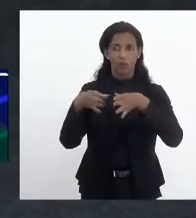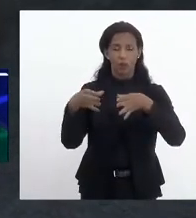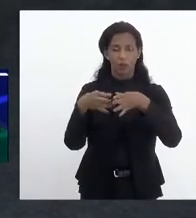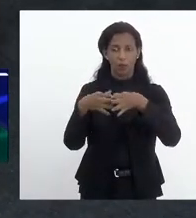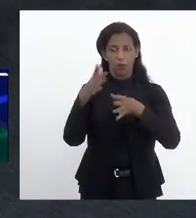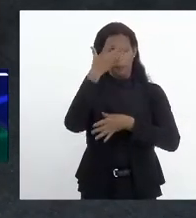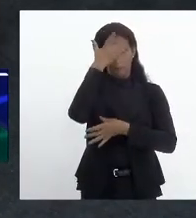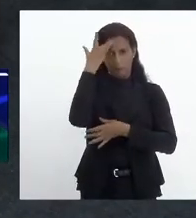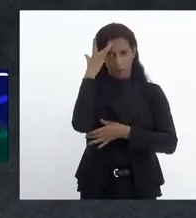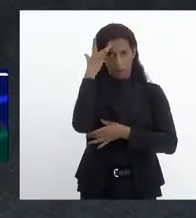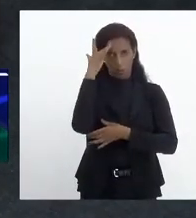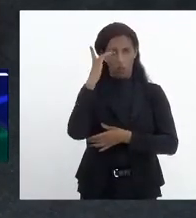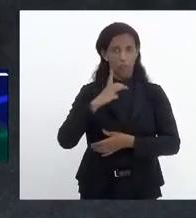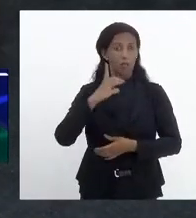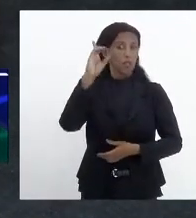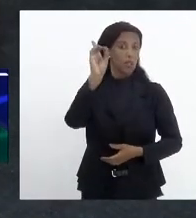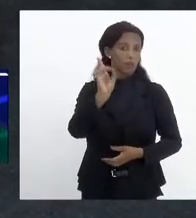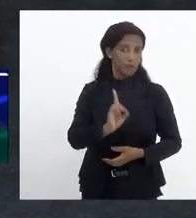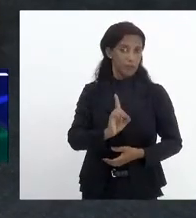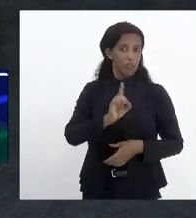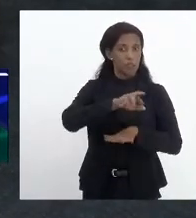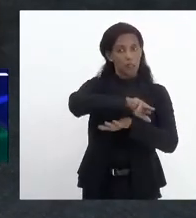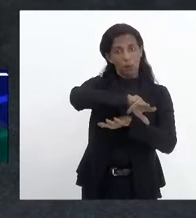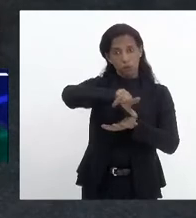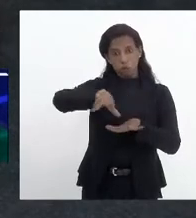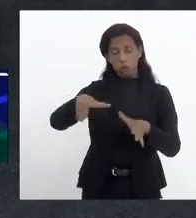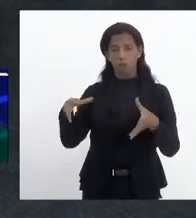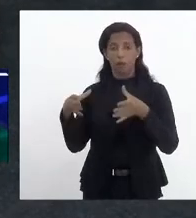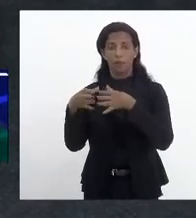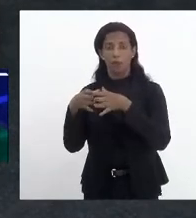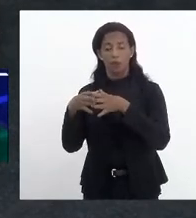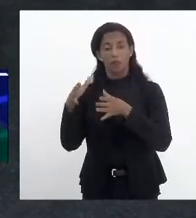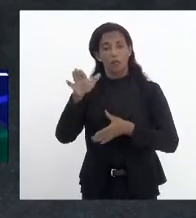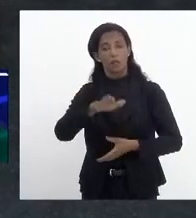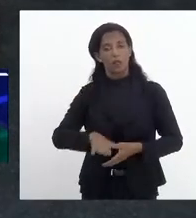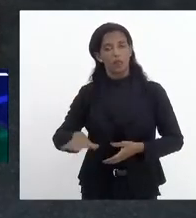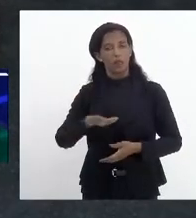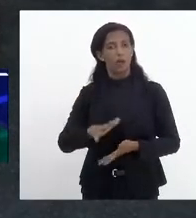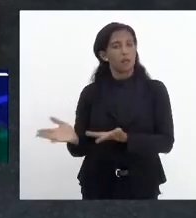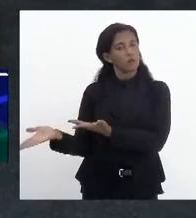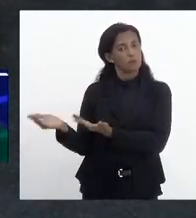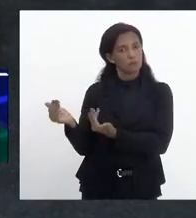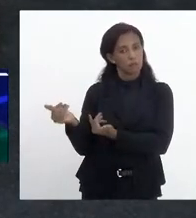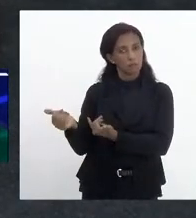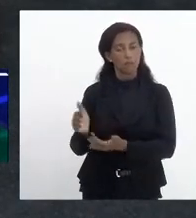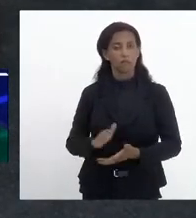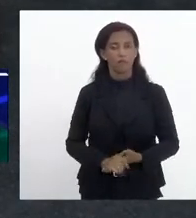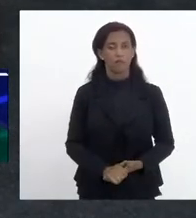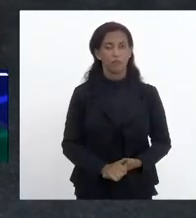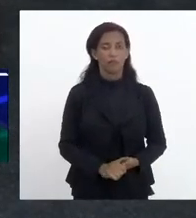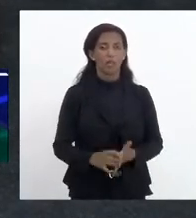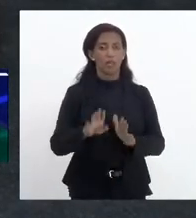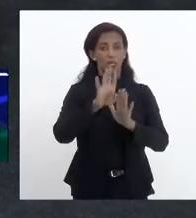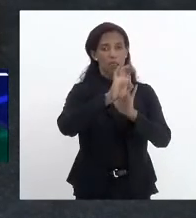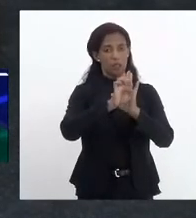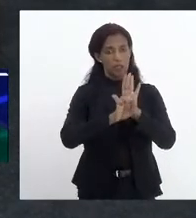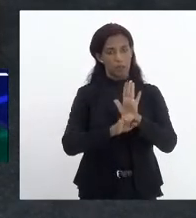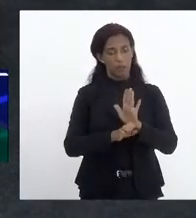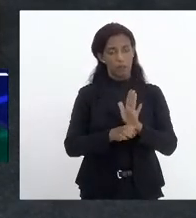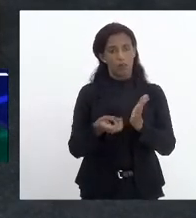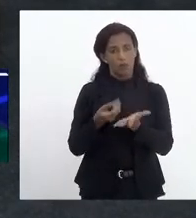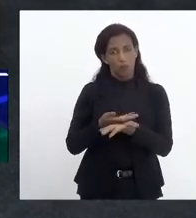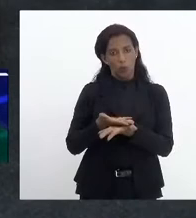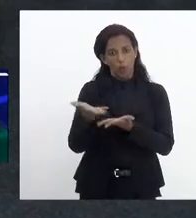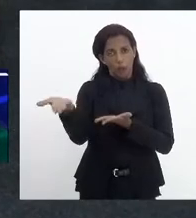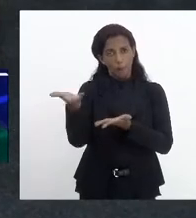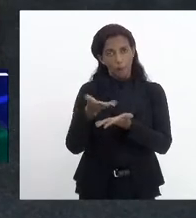da pessoa portadora de deficiência e também da comissão da criança e do adolescente. E as emendas foram